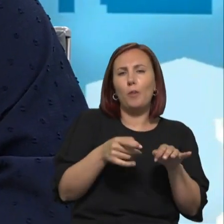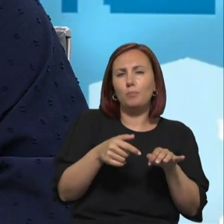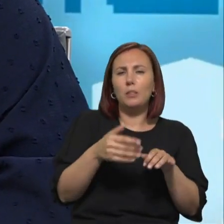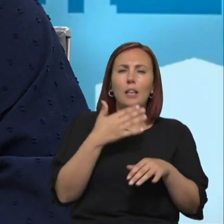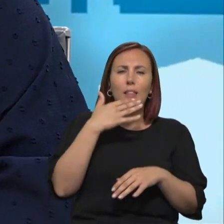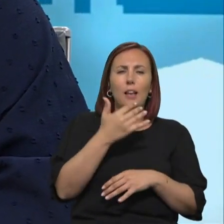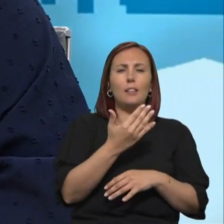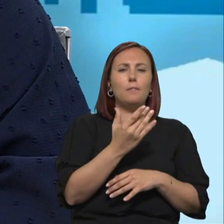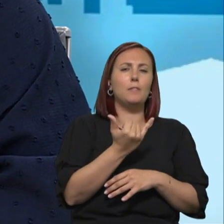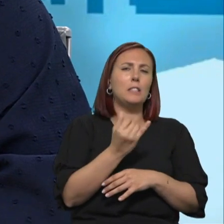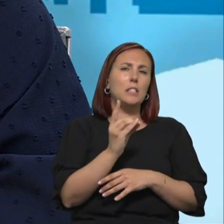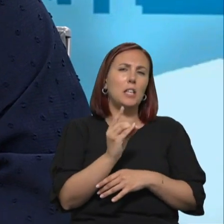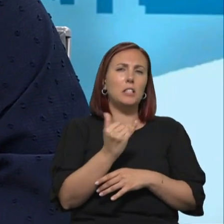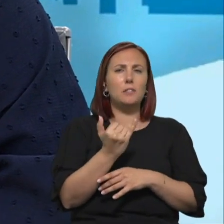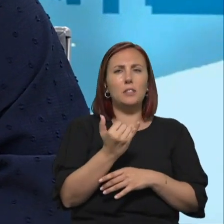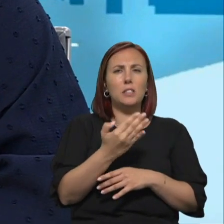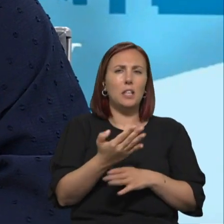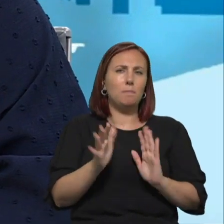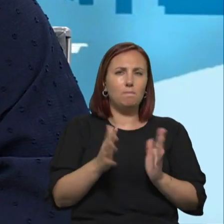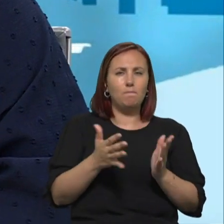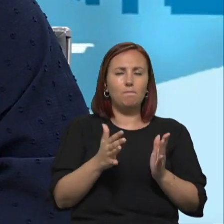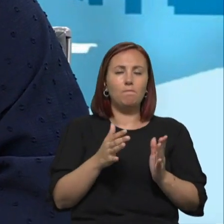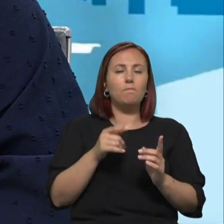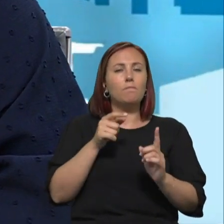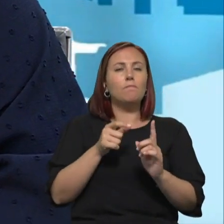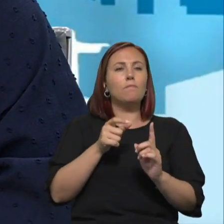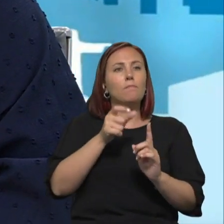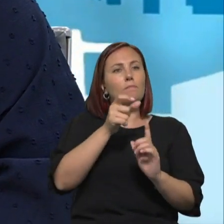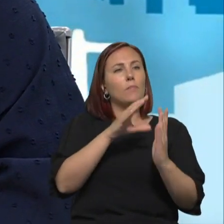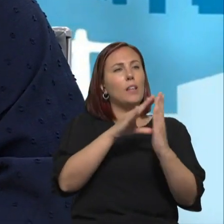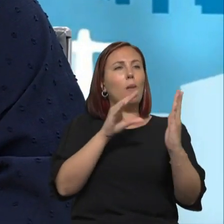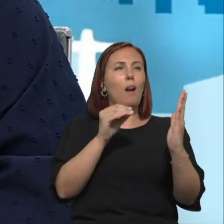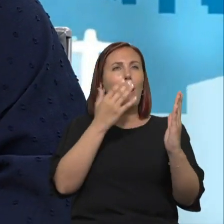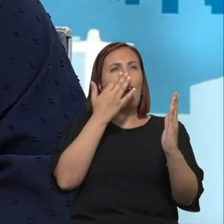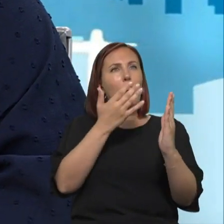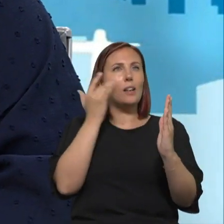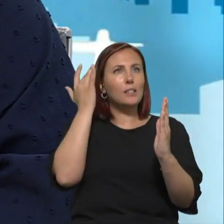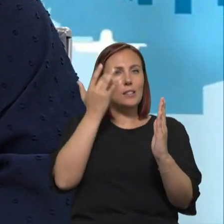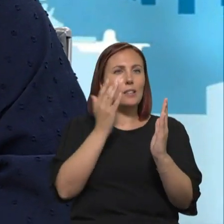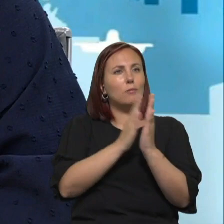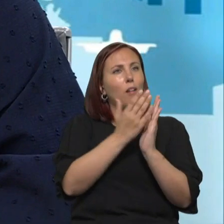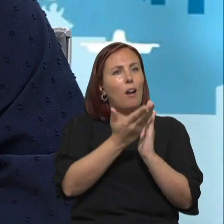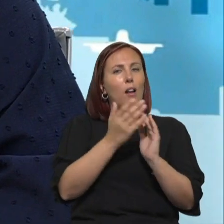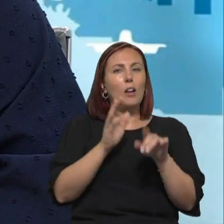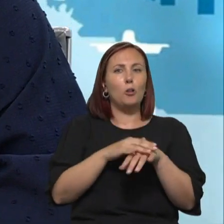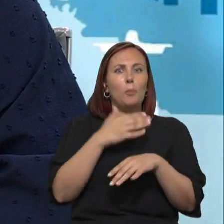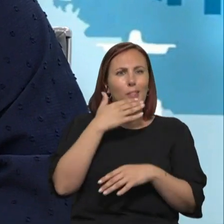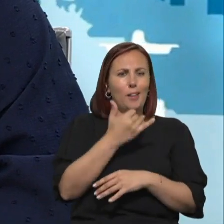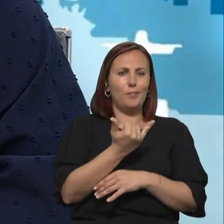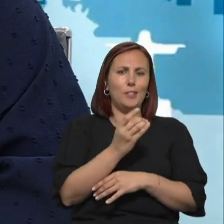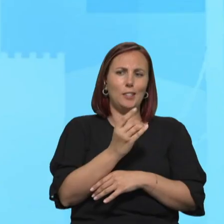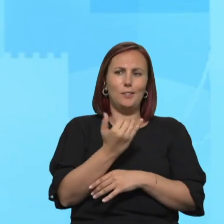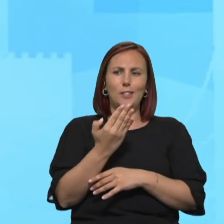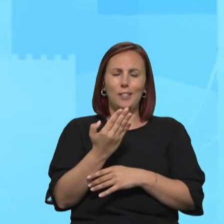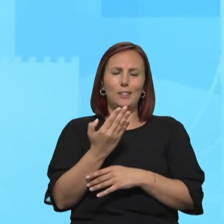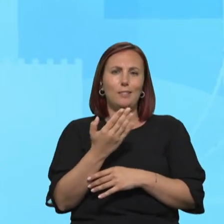26, 27 anos, já lhe atribuíam esta figura de santo. Estamos a falar de um homem com 26, 27 anos, isso é muito curioso